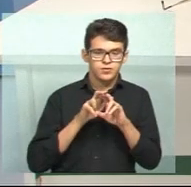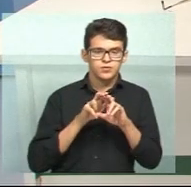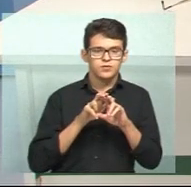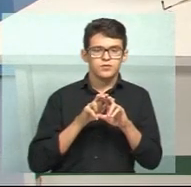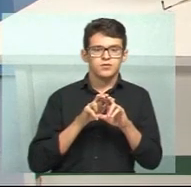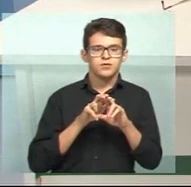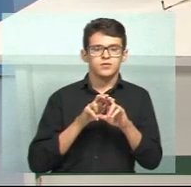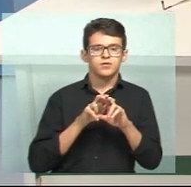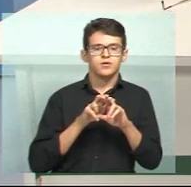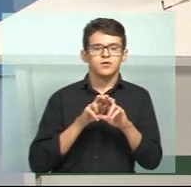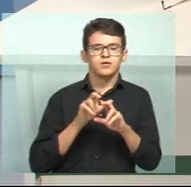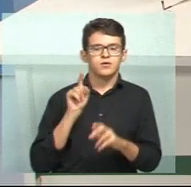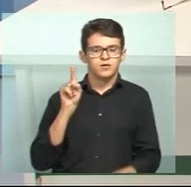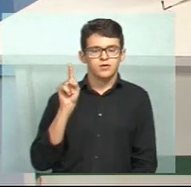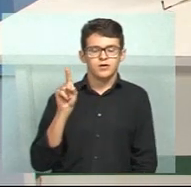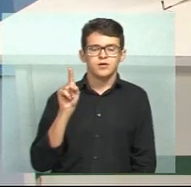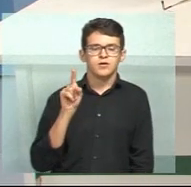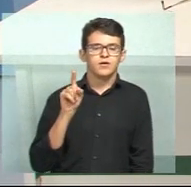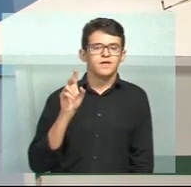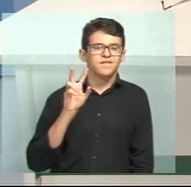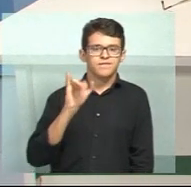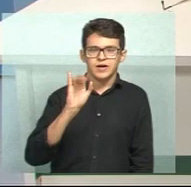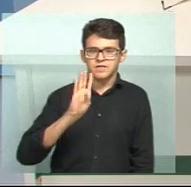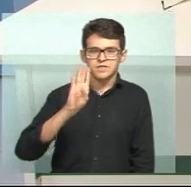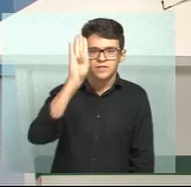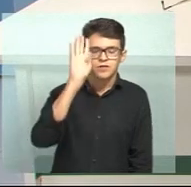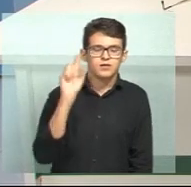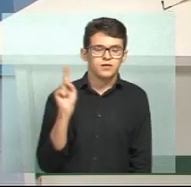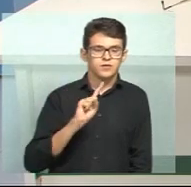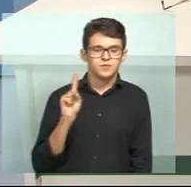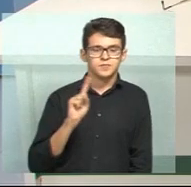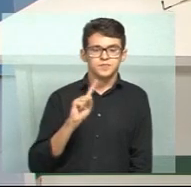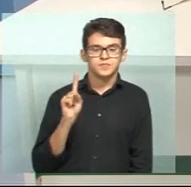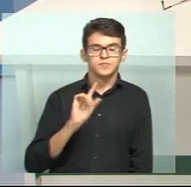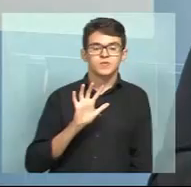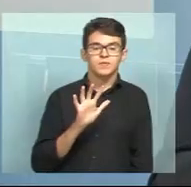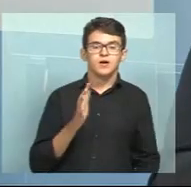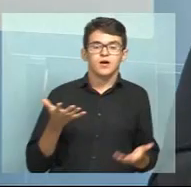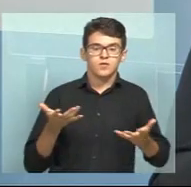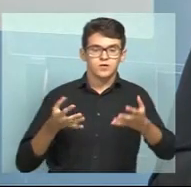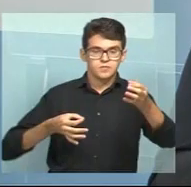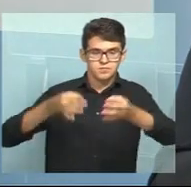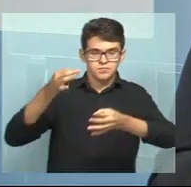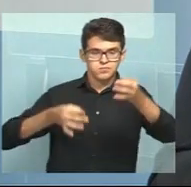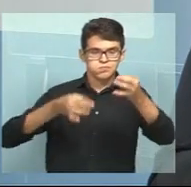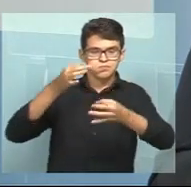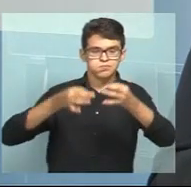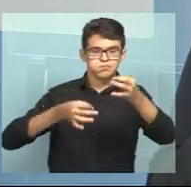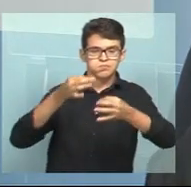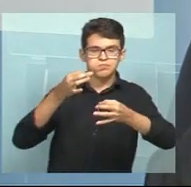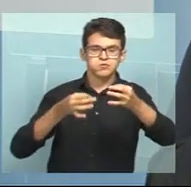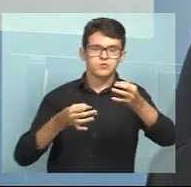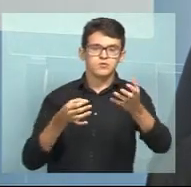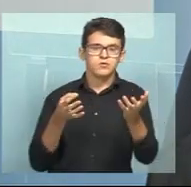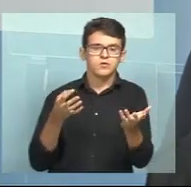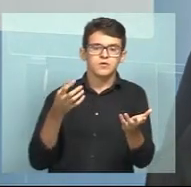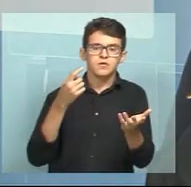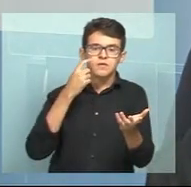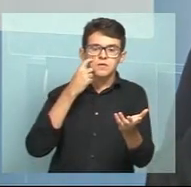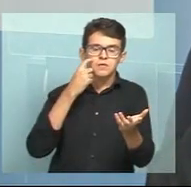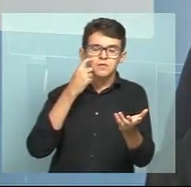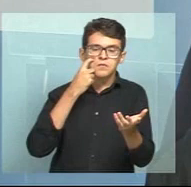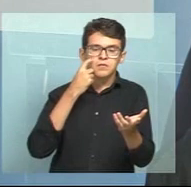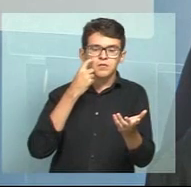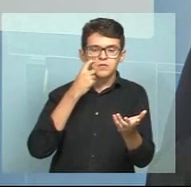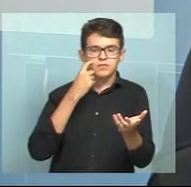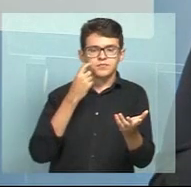que não seria, a Globo disse que não ia. E esse julgamento era fundamental para a possibilidade de Lula ser candidato ou